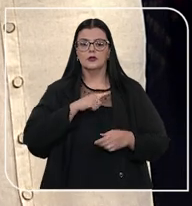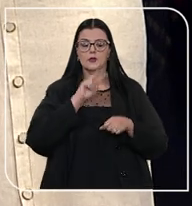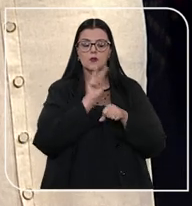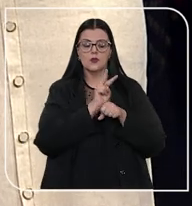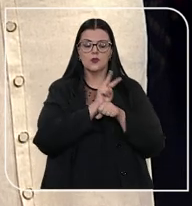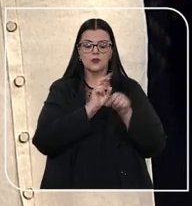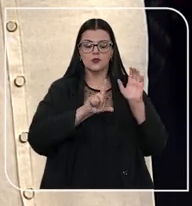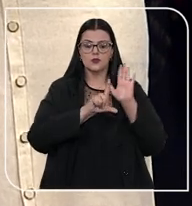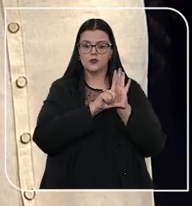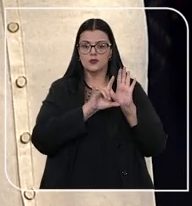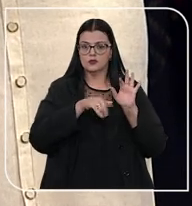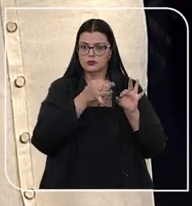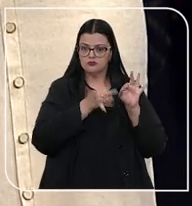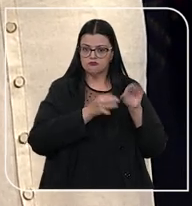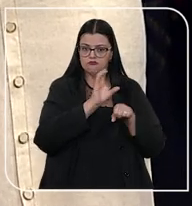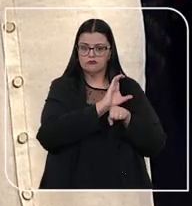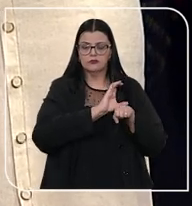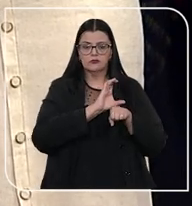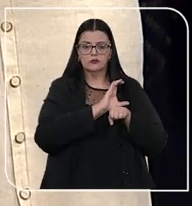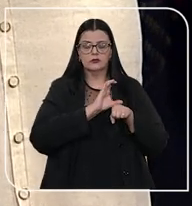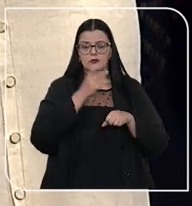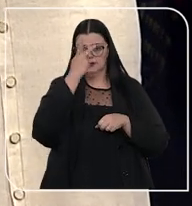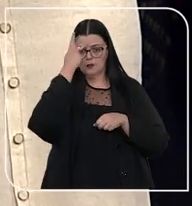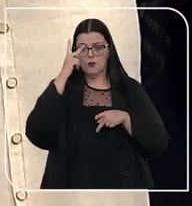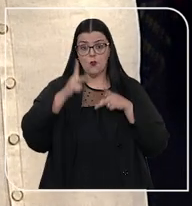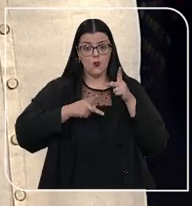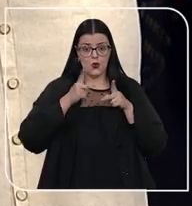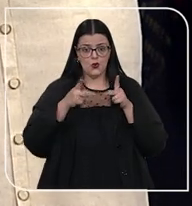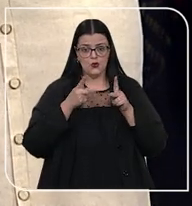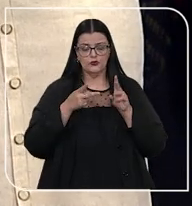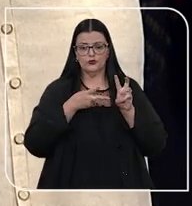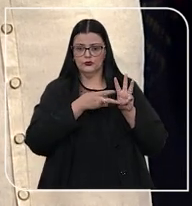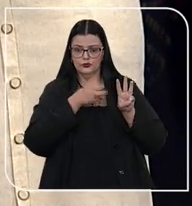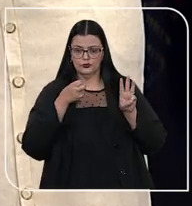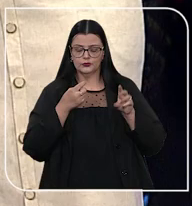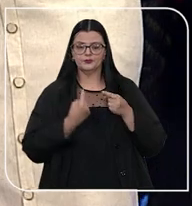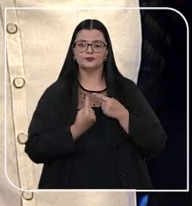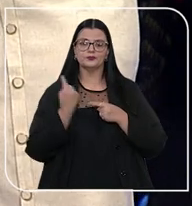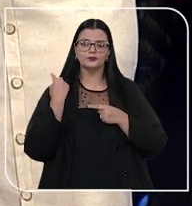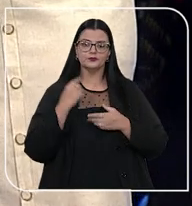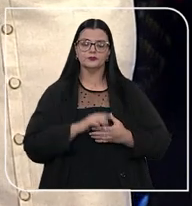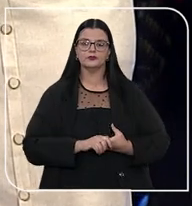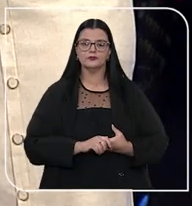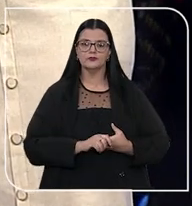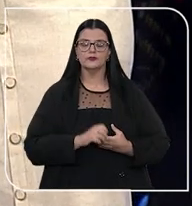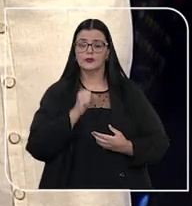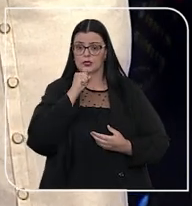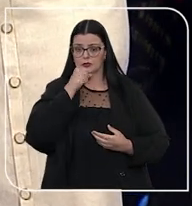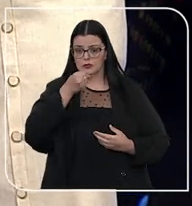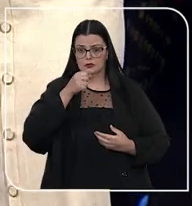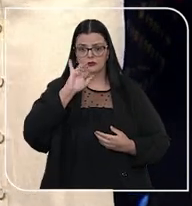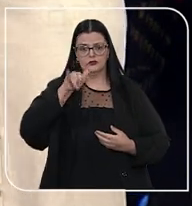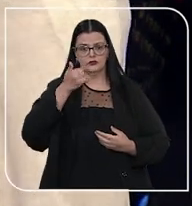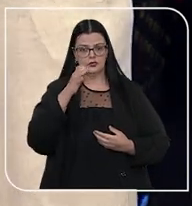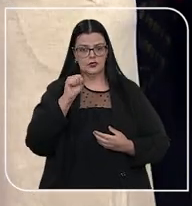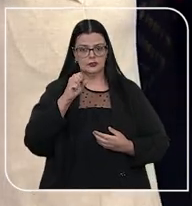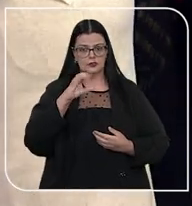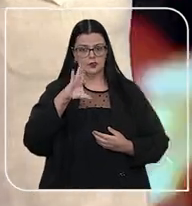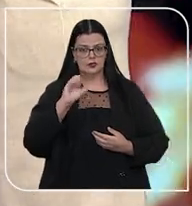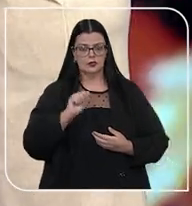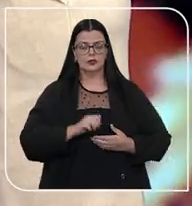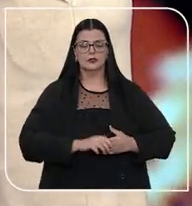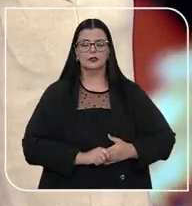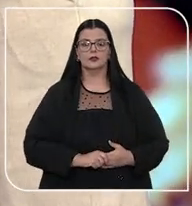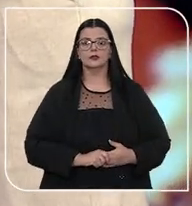a proteção legal e constitucional aos povos originários. Confira a reportagem de Jéssica Castro.